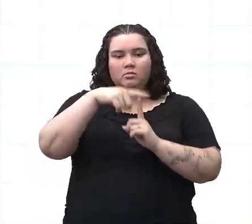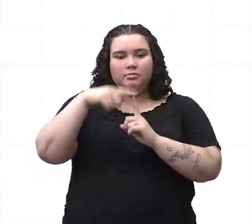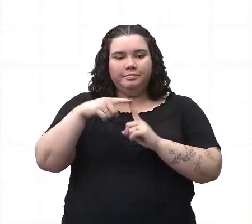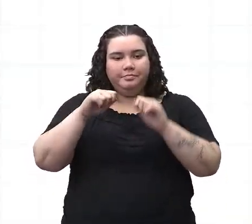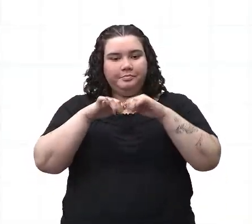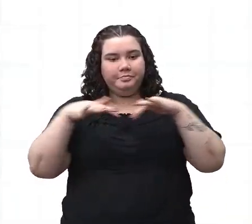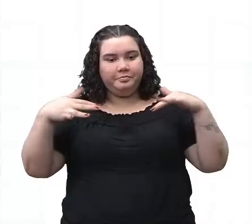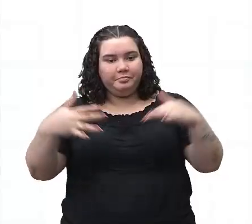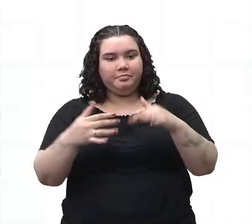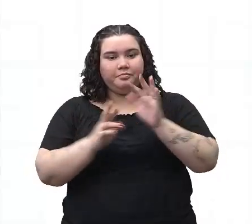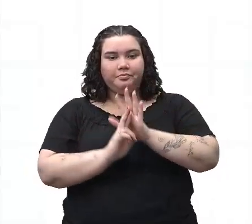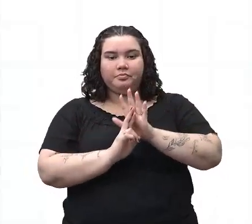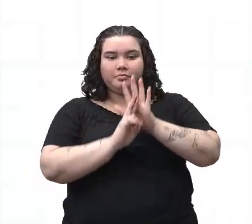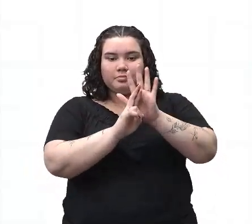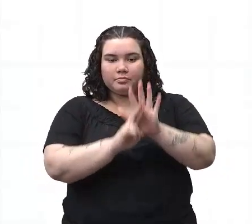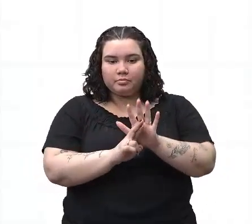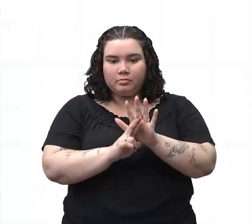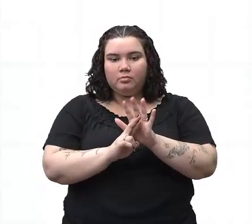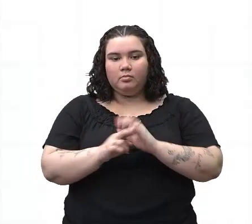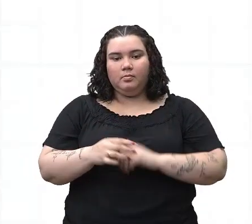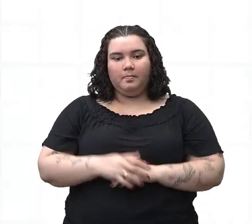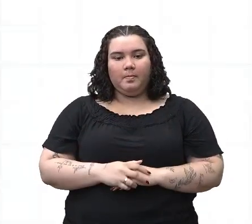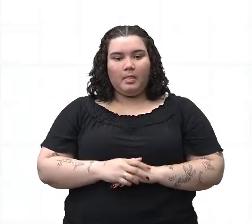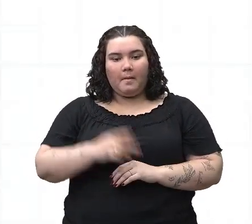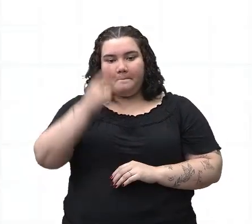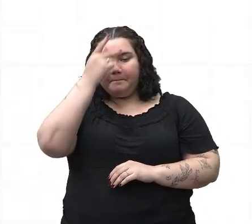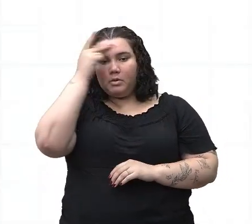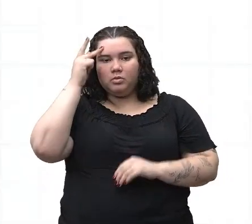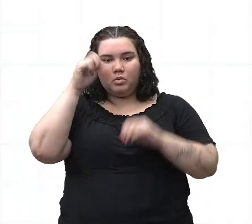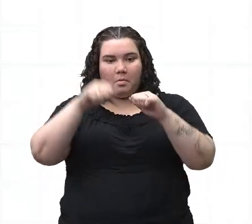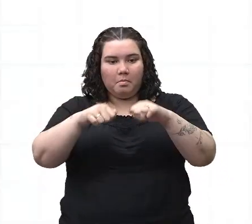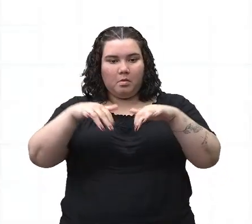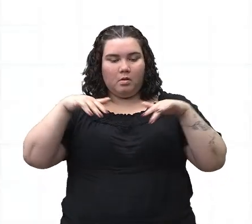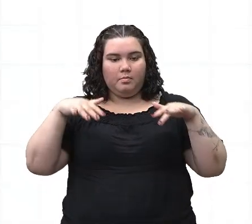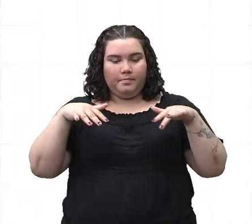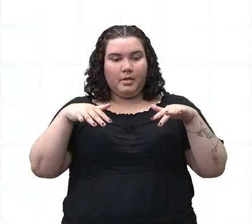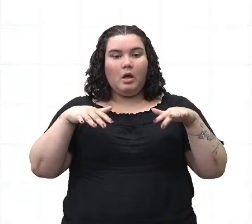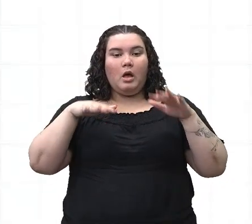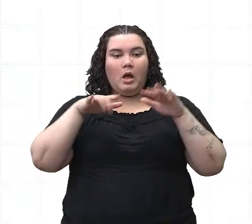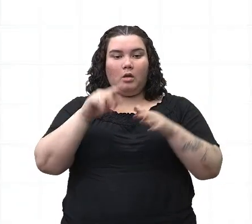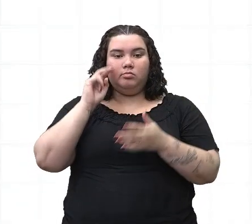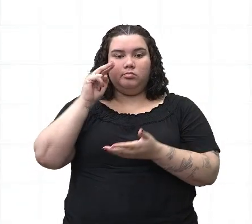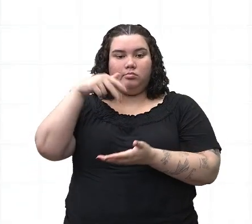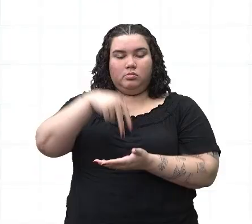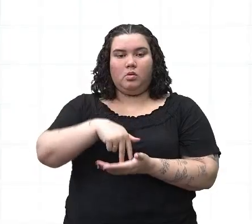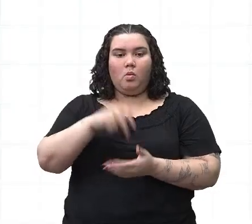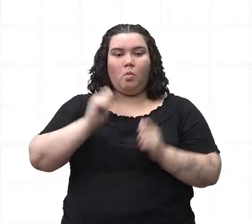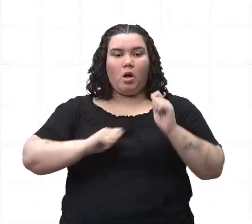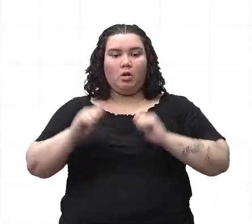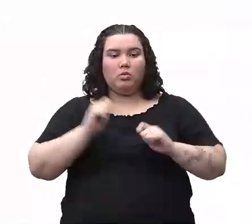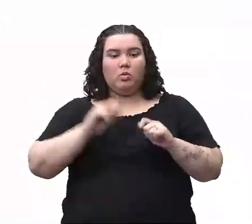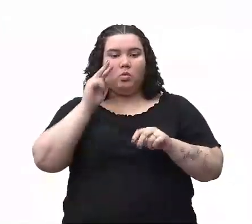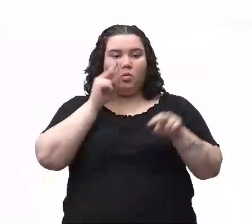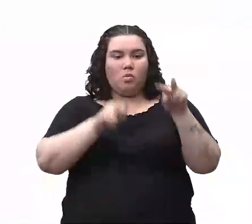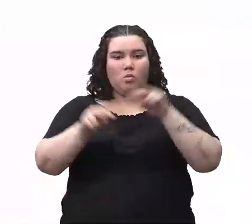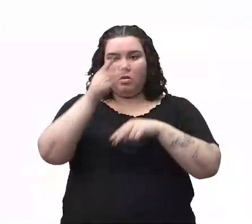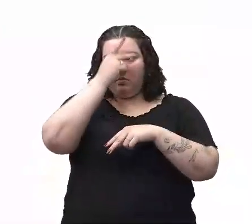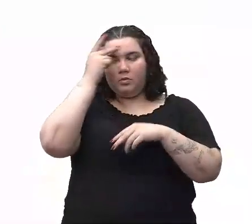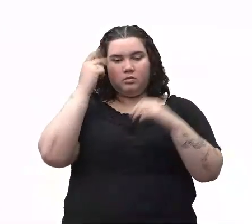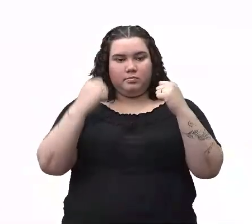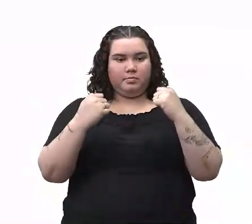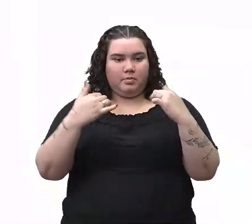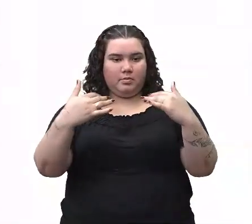sendo representada, o ato de encenar, e olha a visão que o ator tem da plateia, né? Ele já tem essa visão ampla